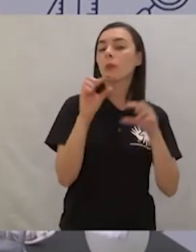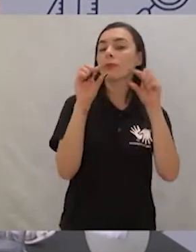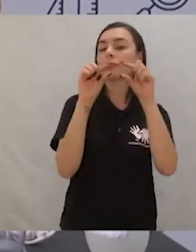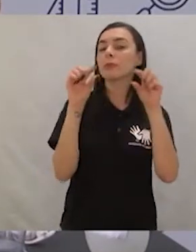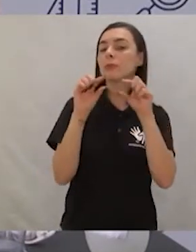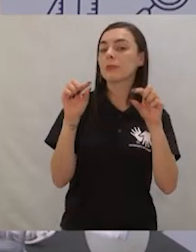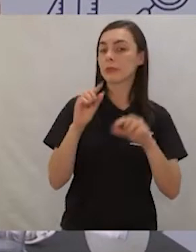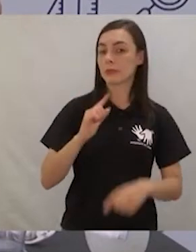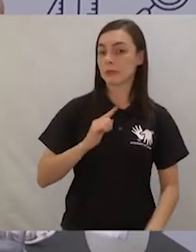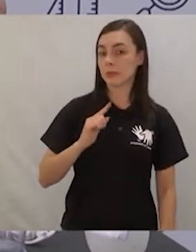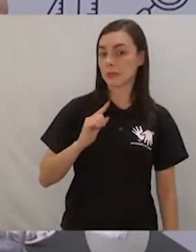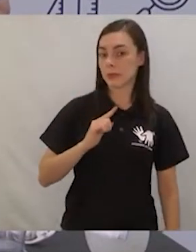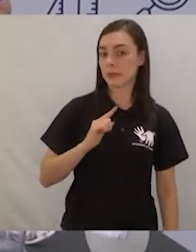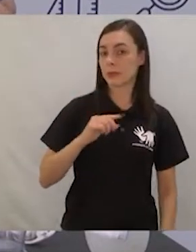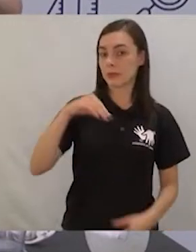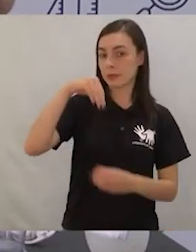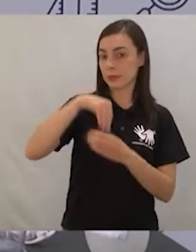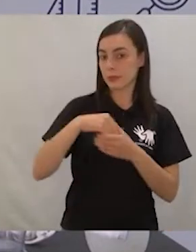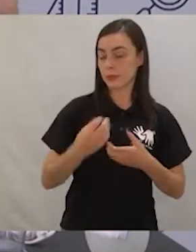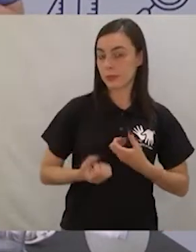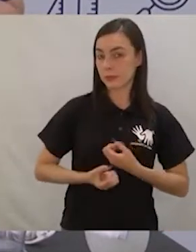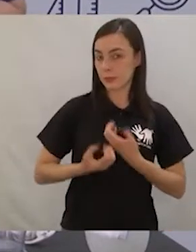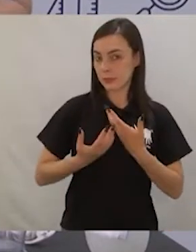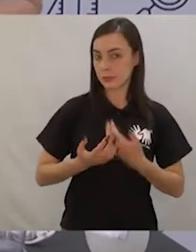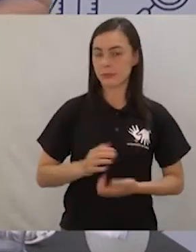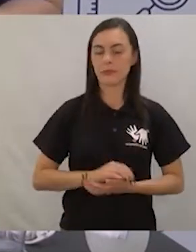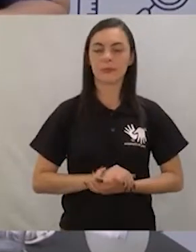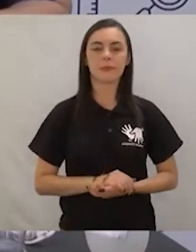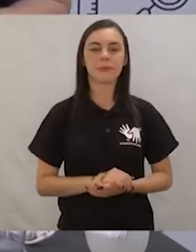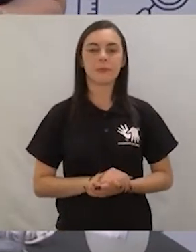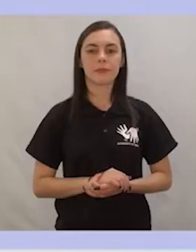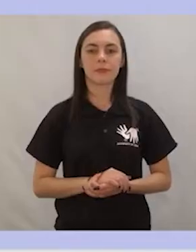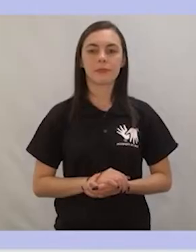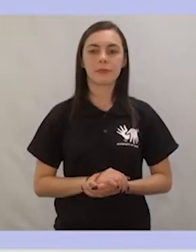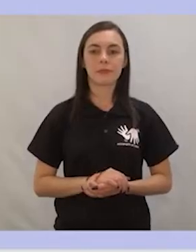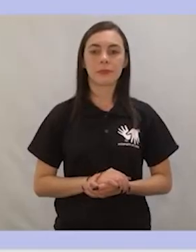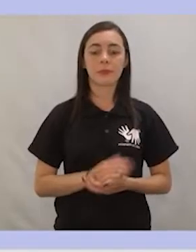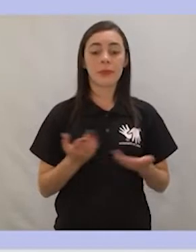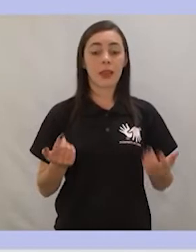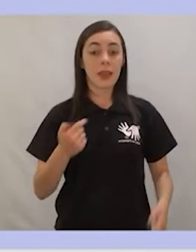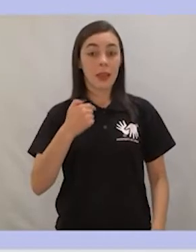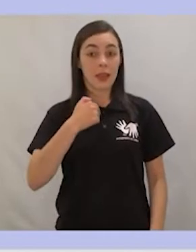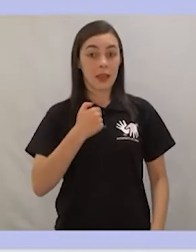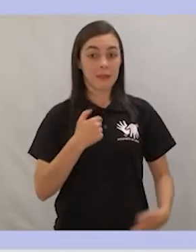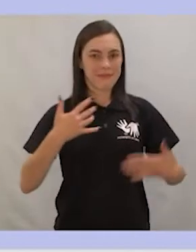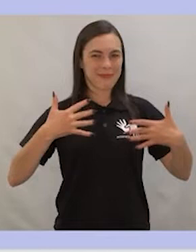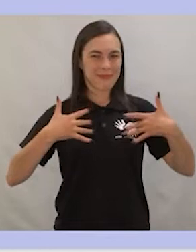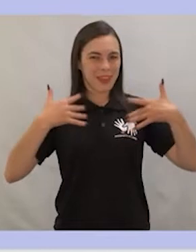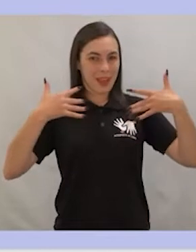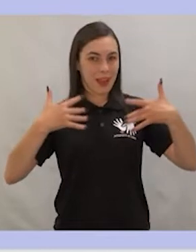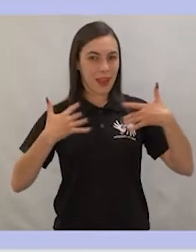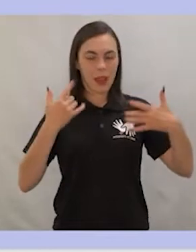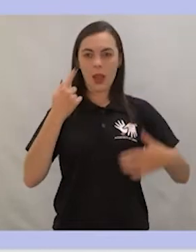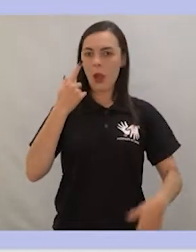vermos quantos versos tem nesse poema aqui. Enquanto eu fiquei